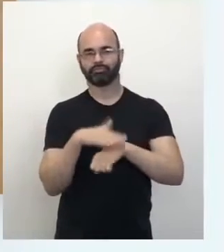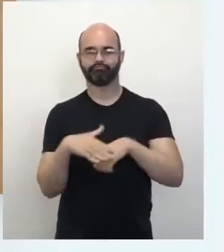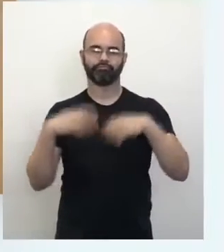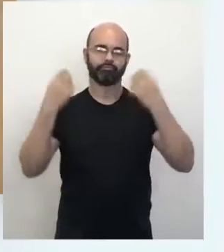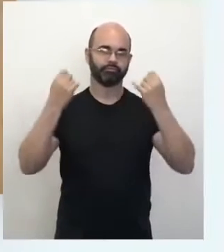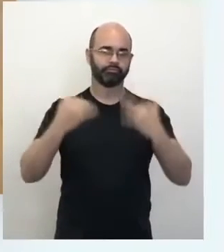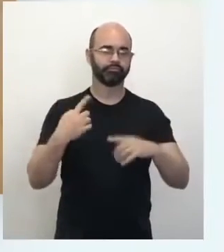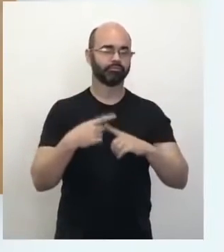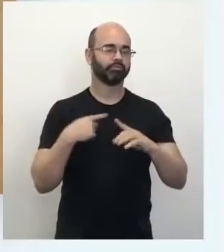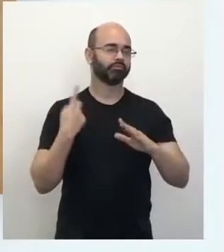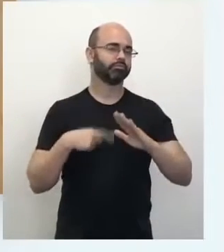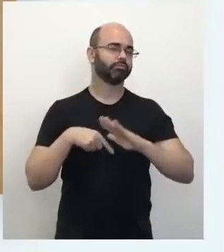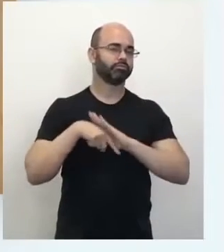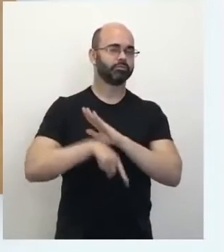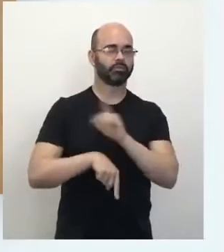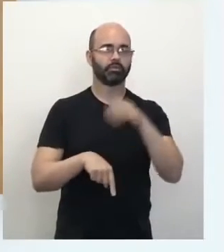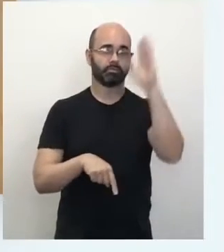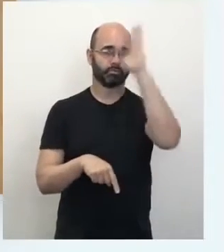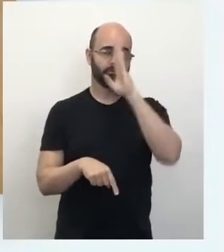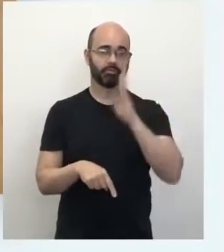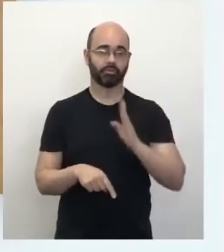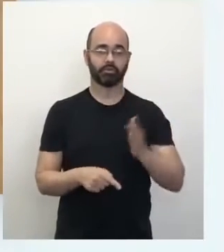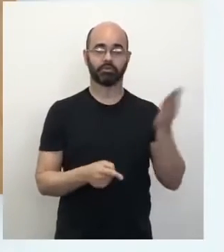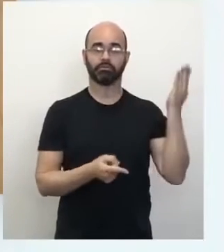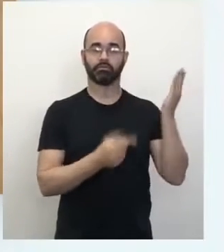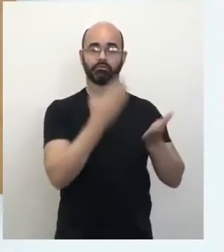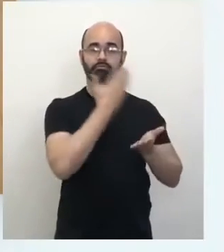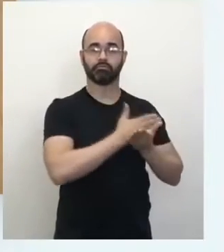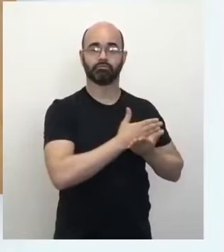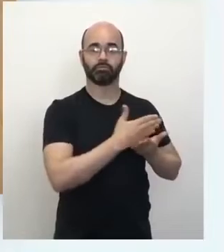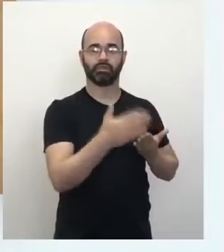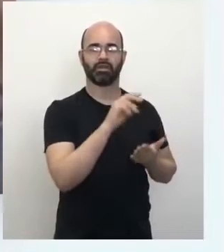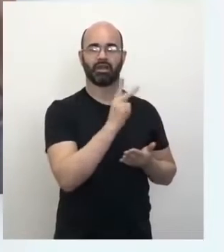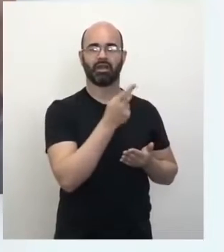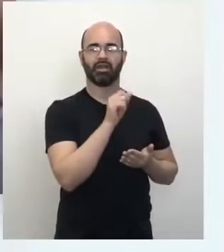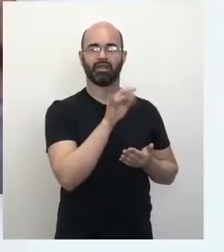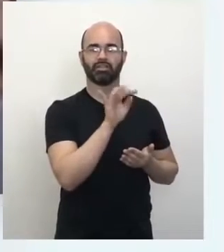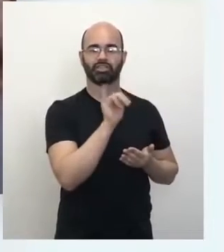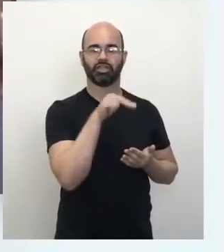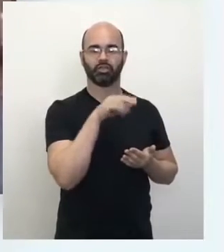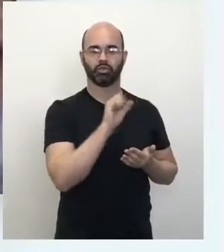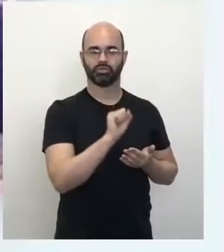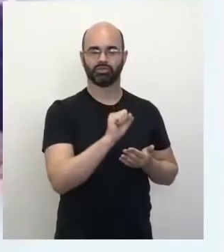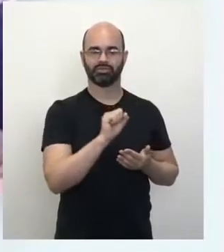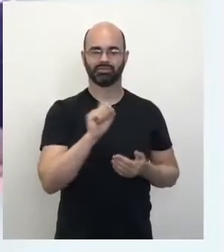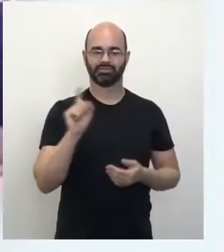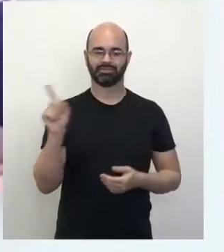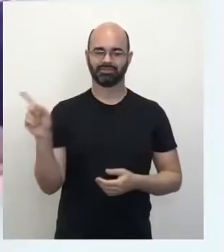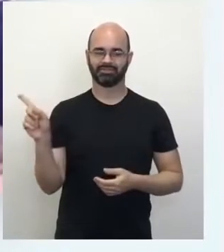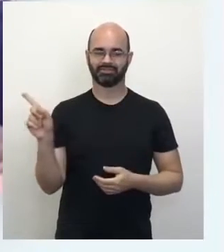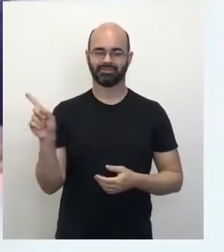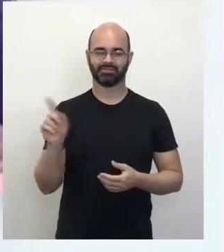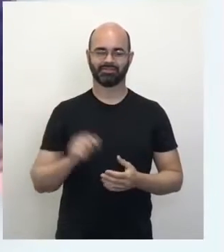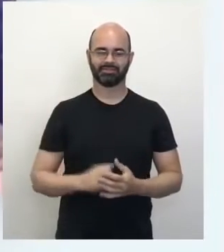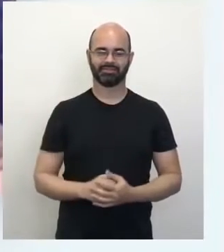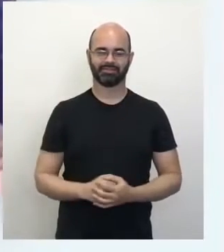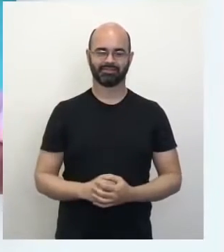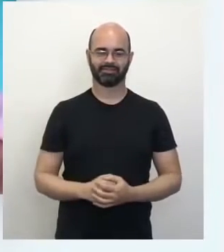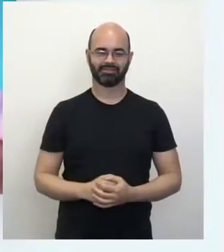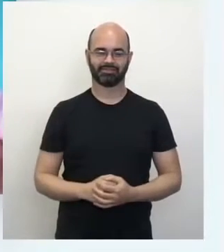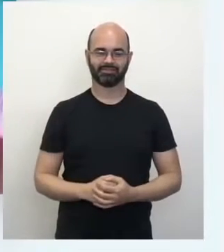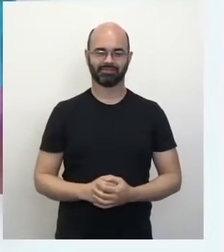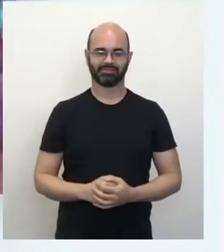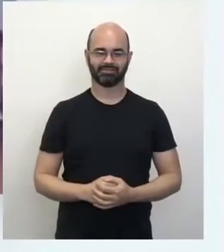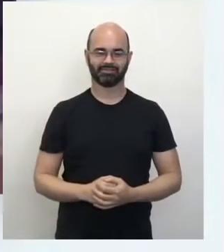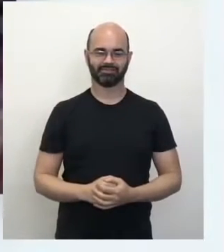se aprofundar mesmo no Brasil a partir da questão dos haitianos. Nesse sentido, o Brasil